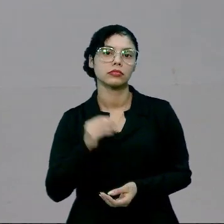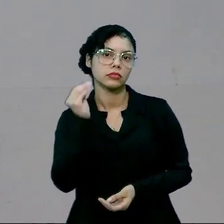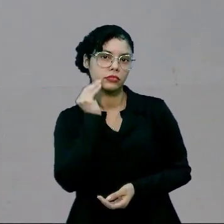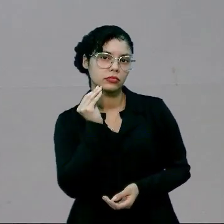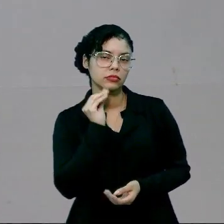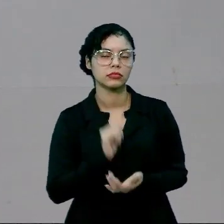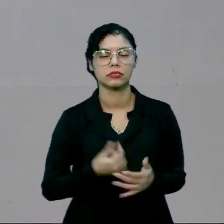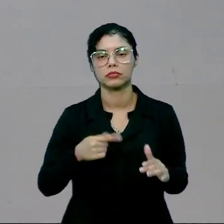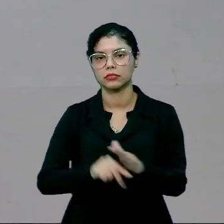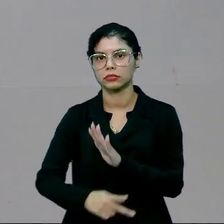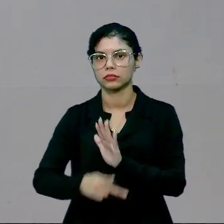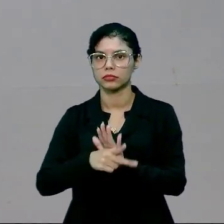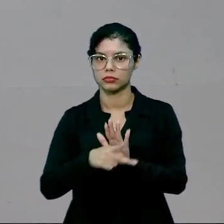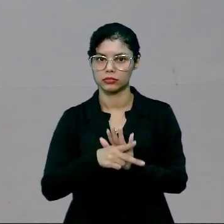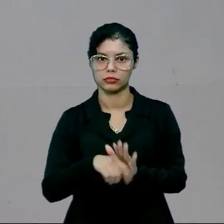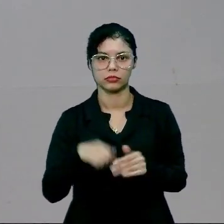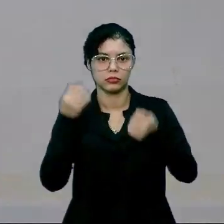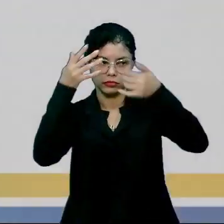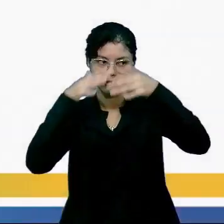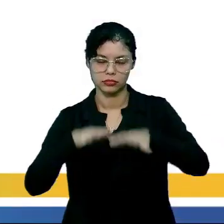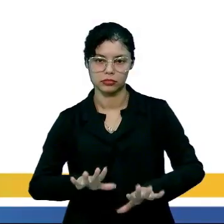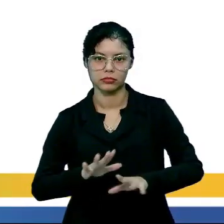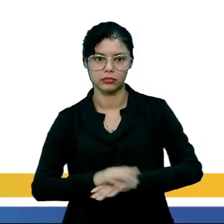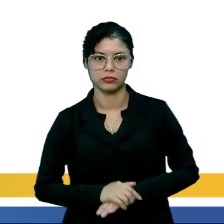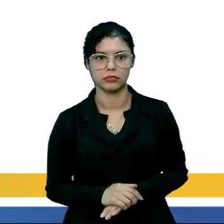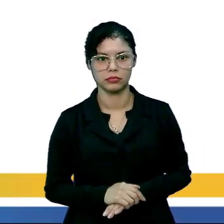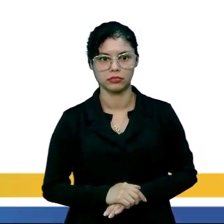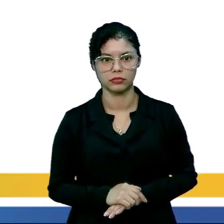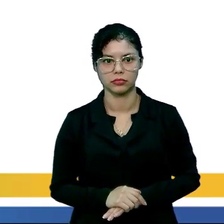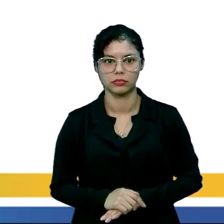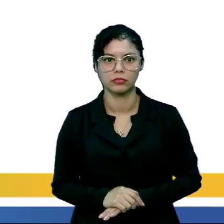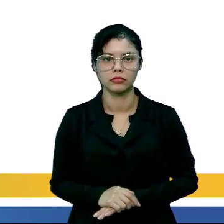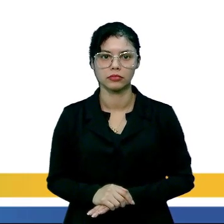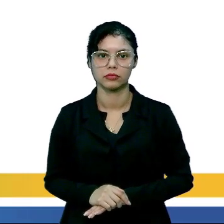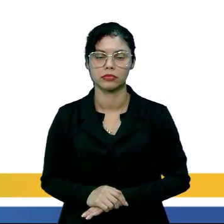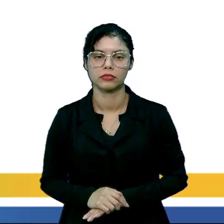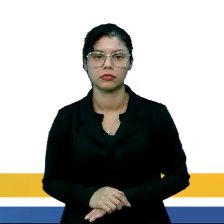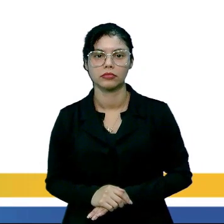aí dentro das obras naturalistas.